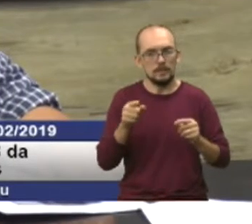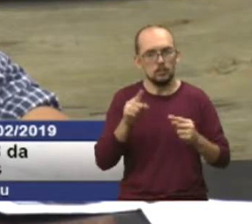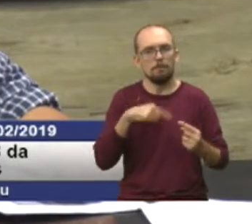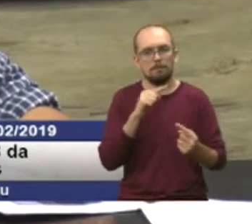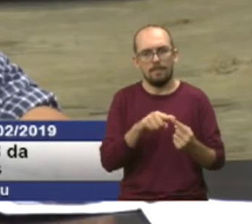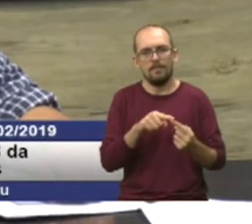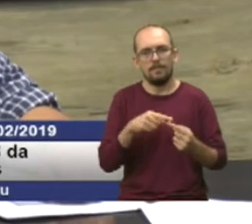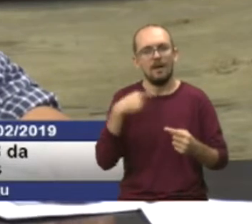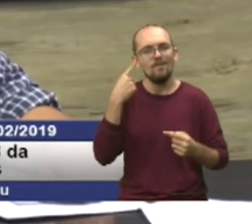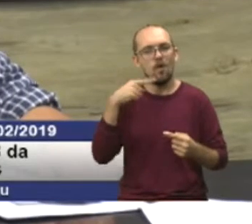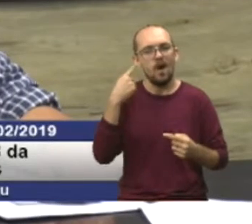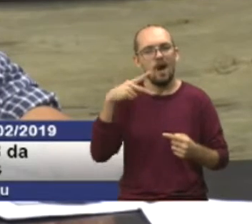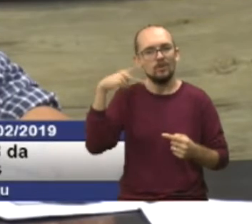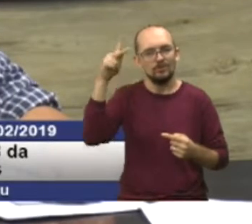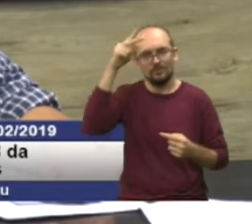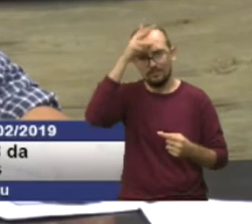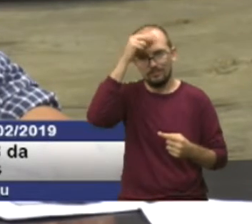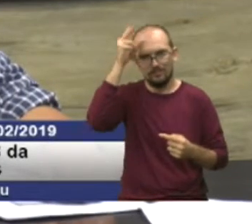que houvesse